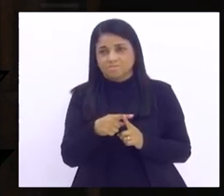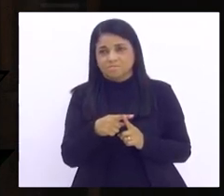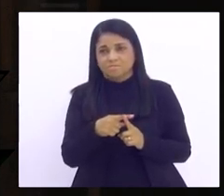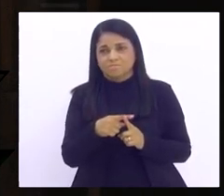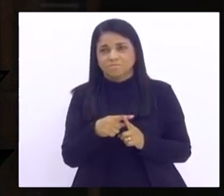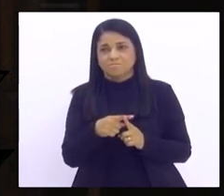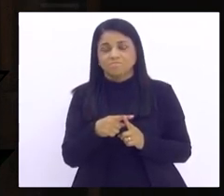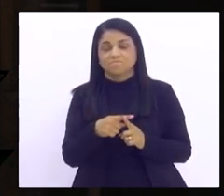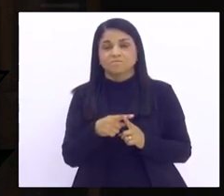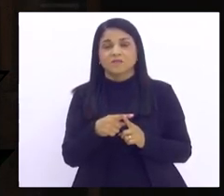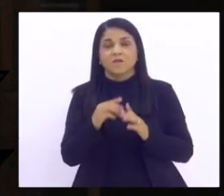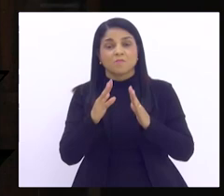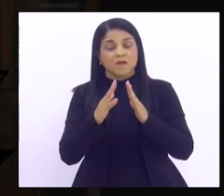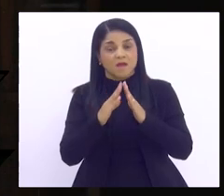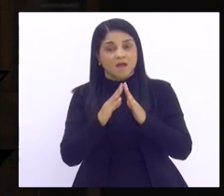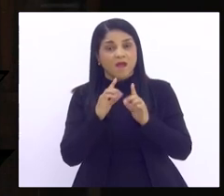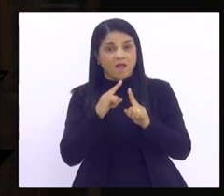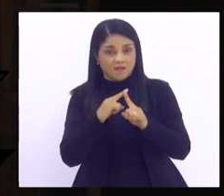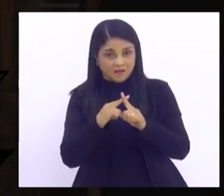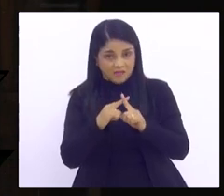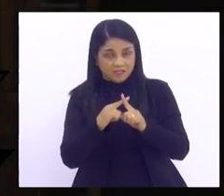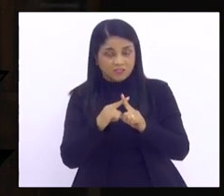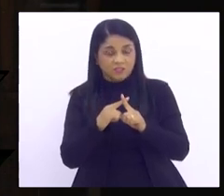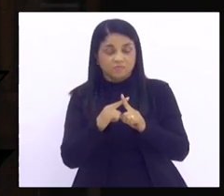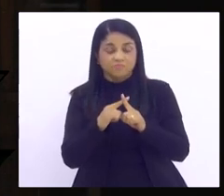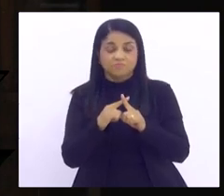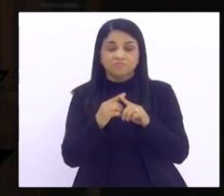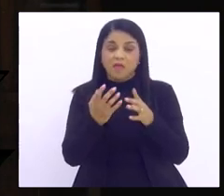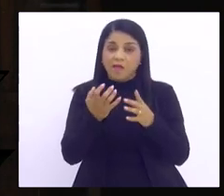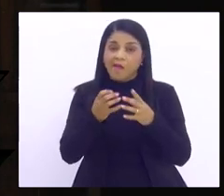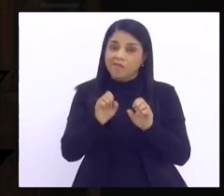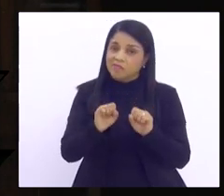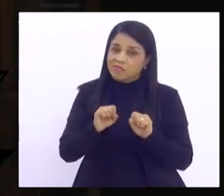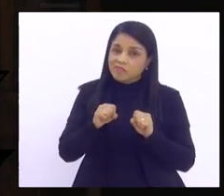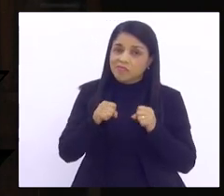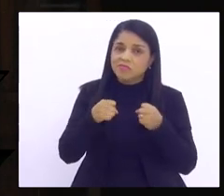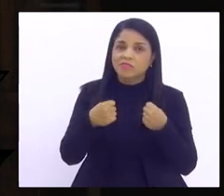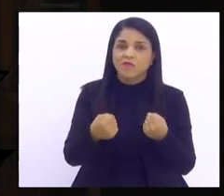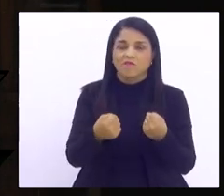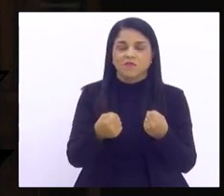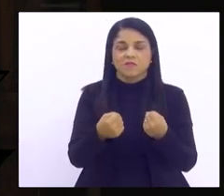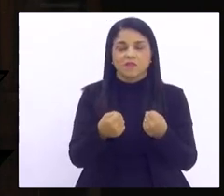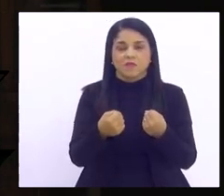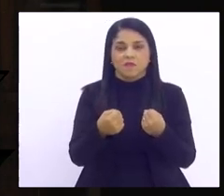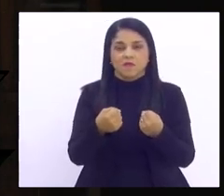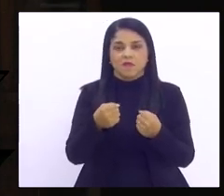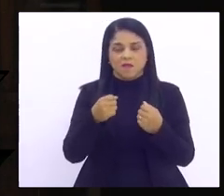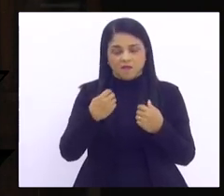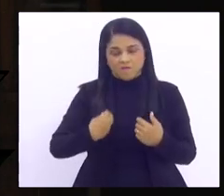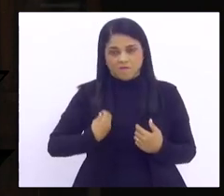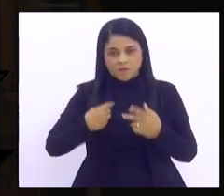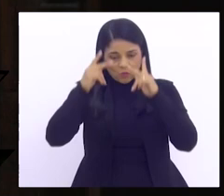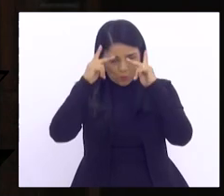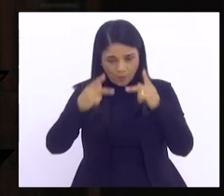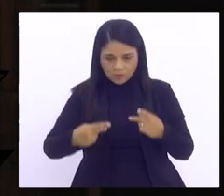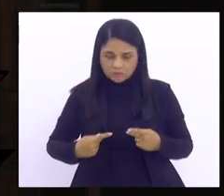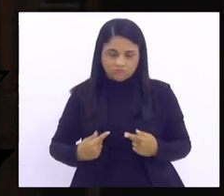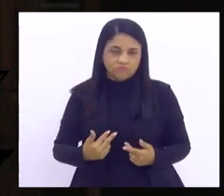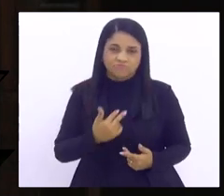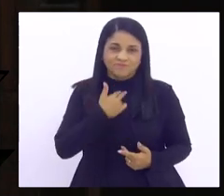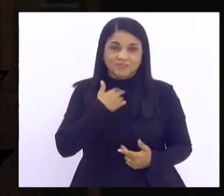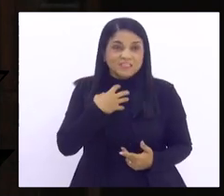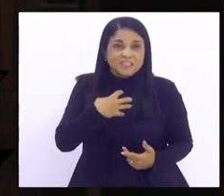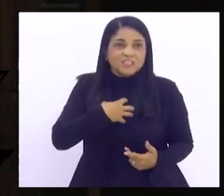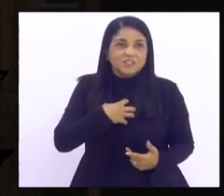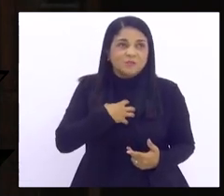Mas a Igreja, por questão de princípios, quer defender a vida humana. Não podemos usar aqui argumentos sentimentais. Ah, ela